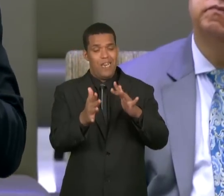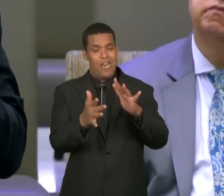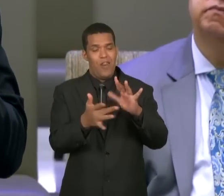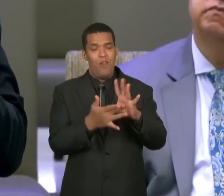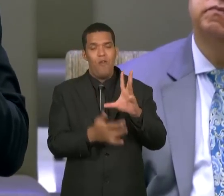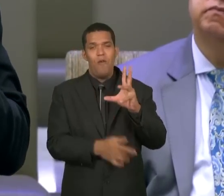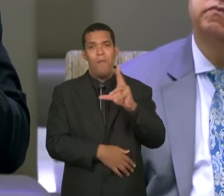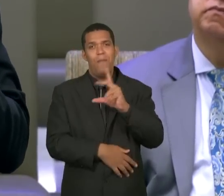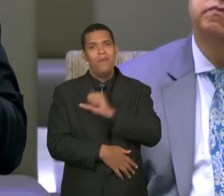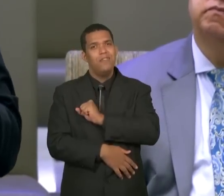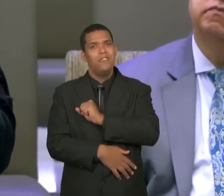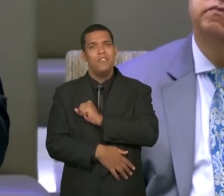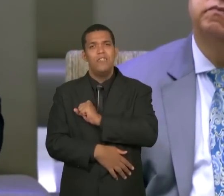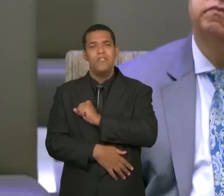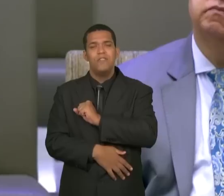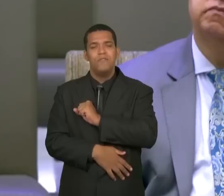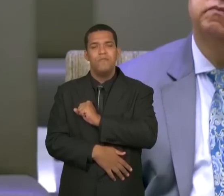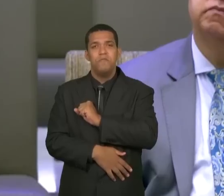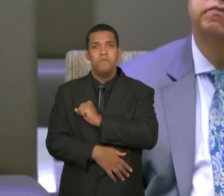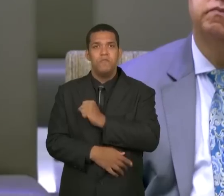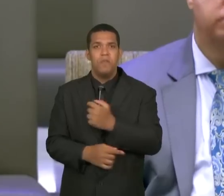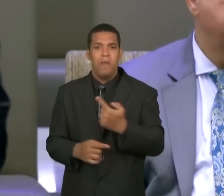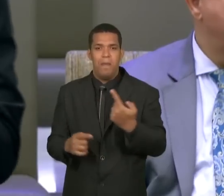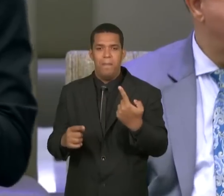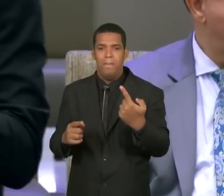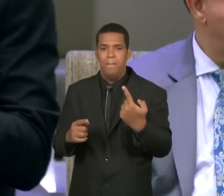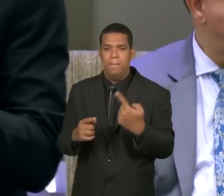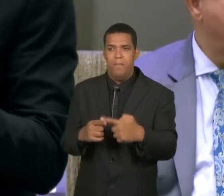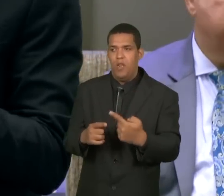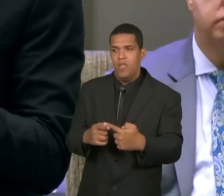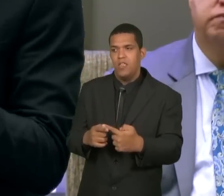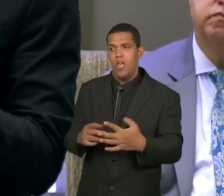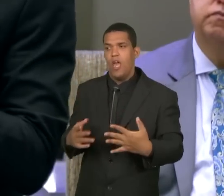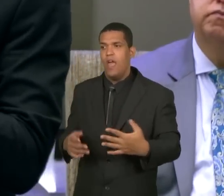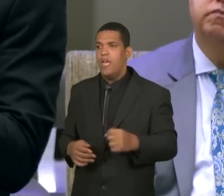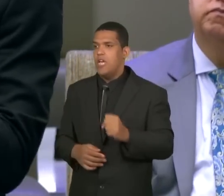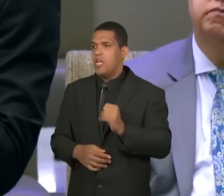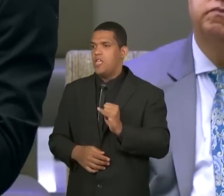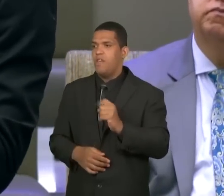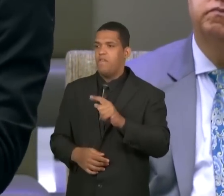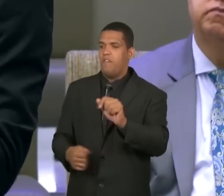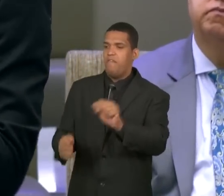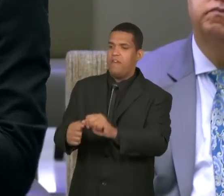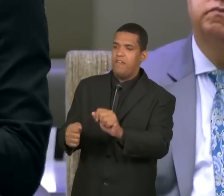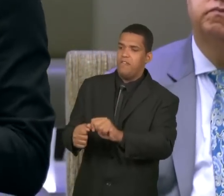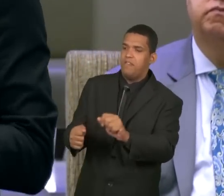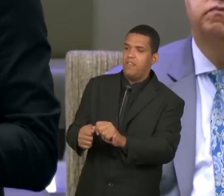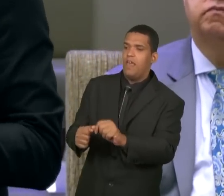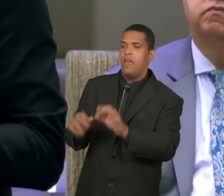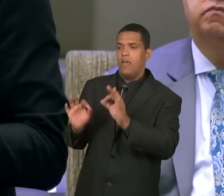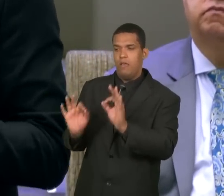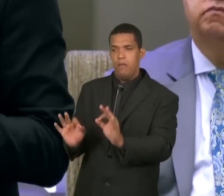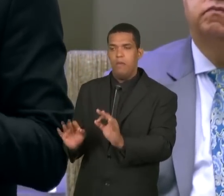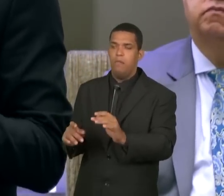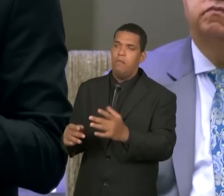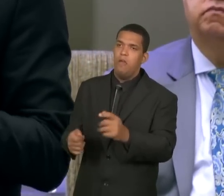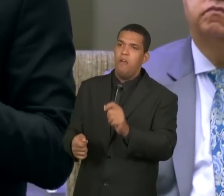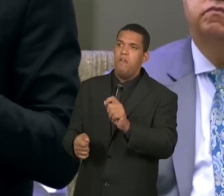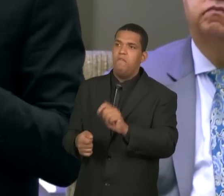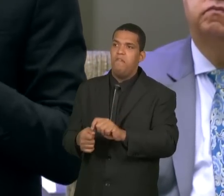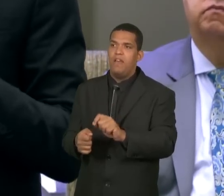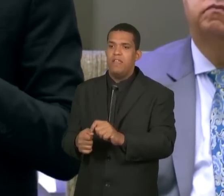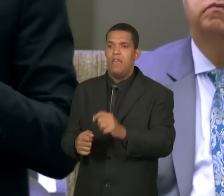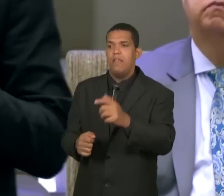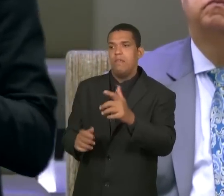critérios o amor de Jesus não estabelece condições o amor de Jesus não estabelece em